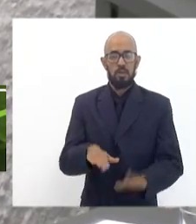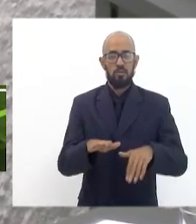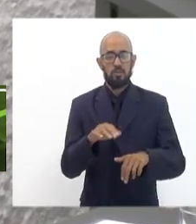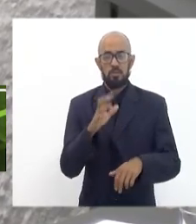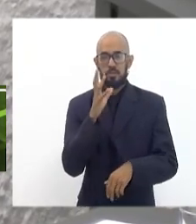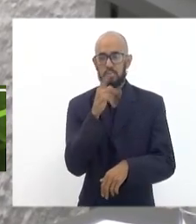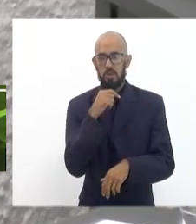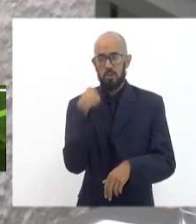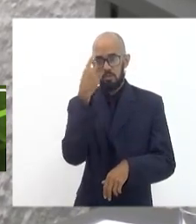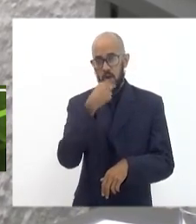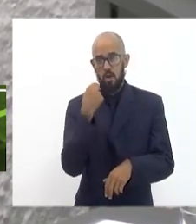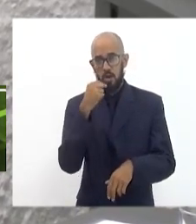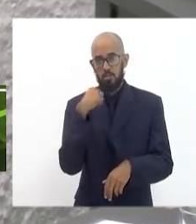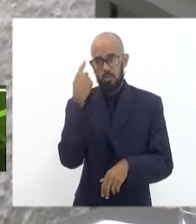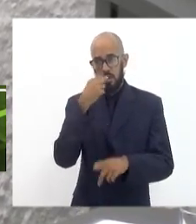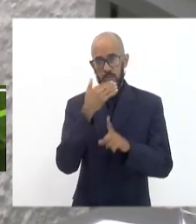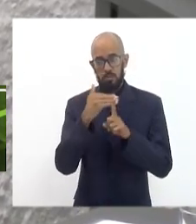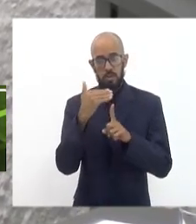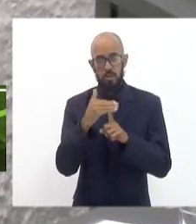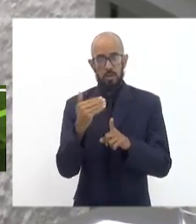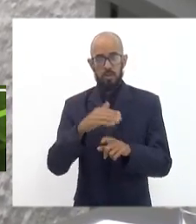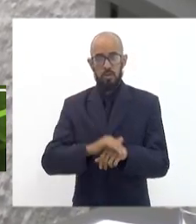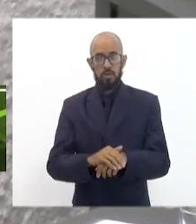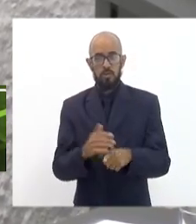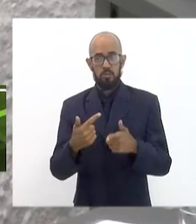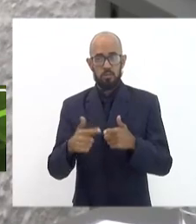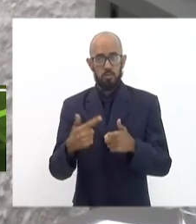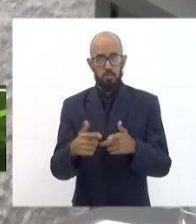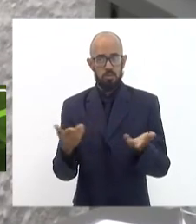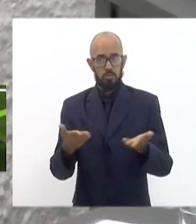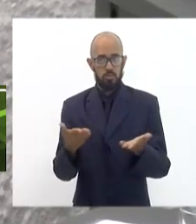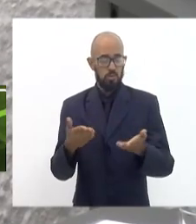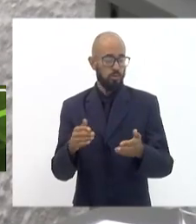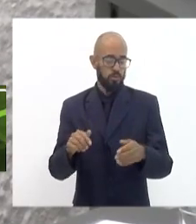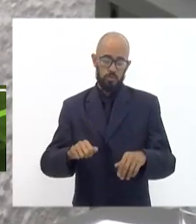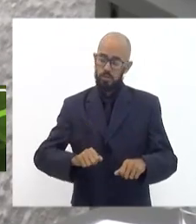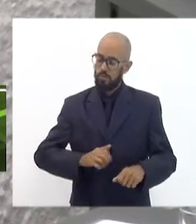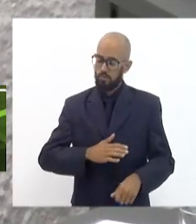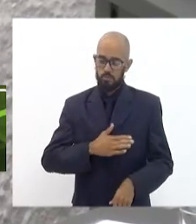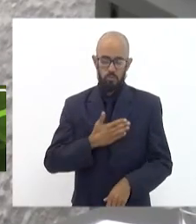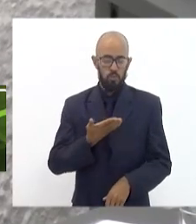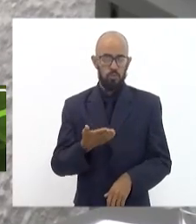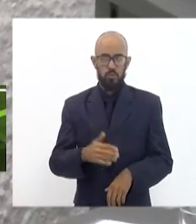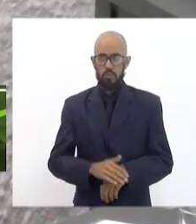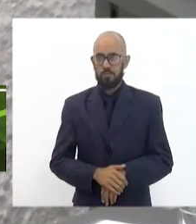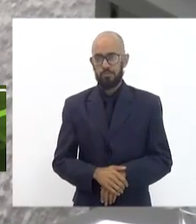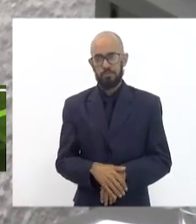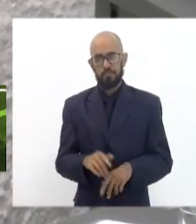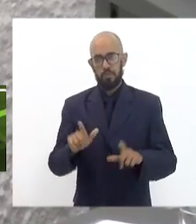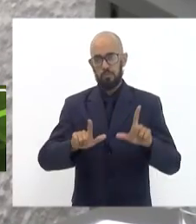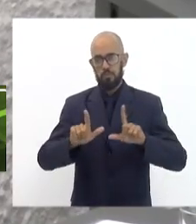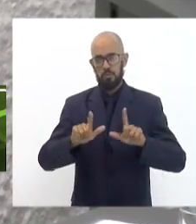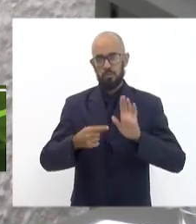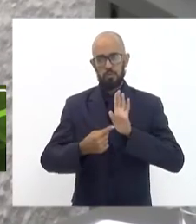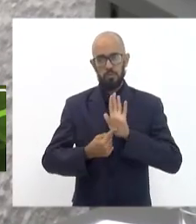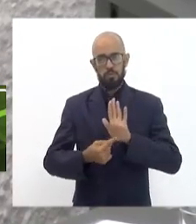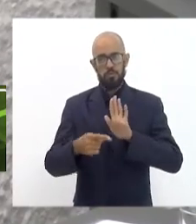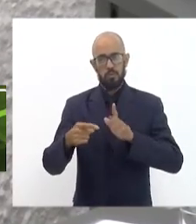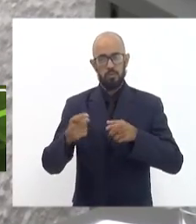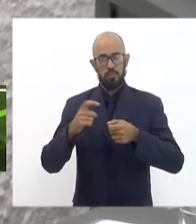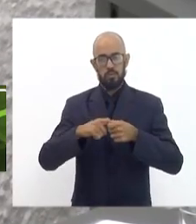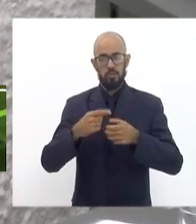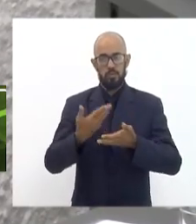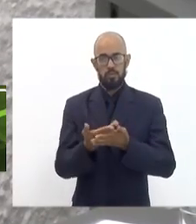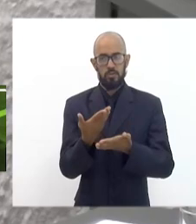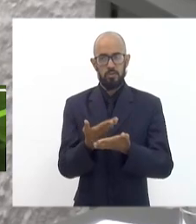esses problemas que nós temos ele com os problemas que nós estamos hoje o calça Total deu uma até na televisão esses dias por volta às aulas